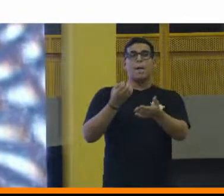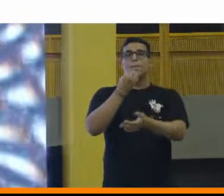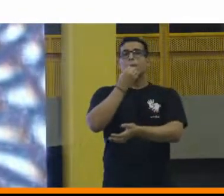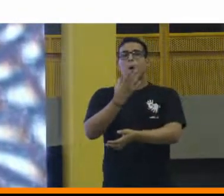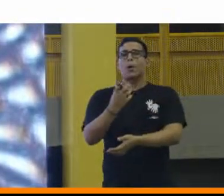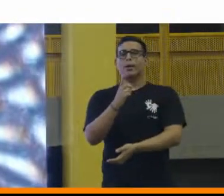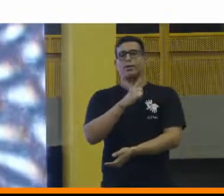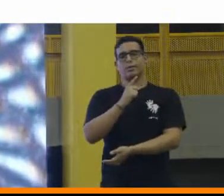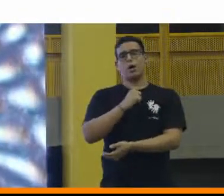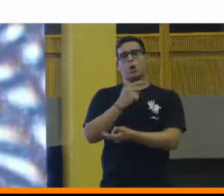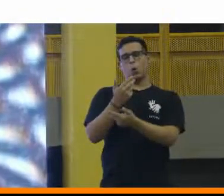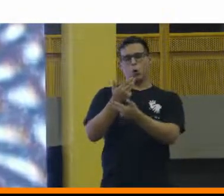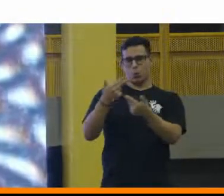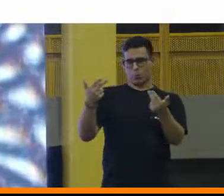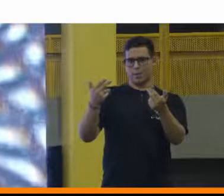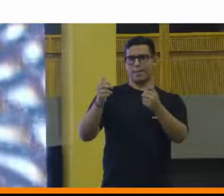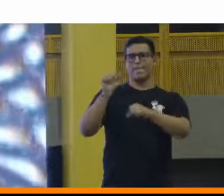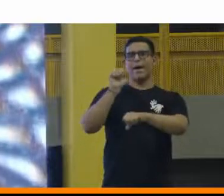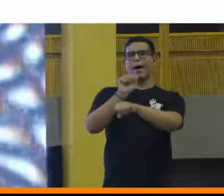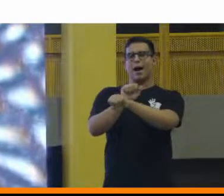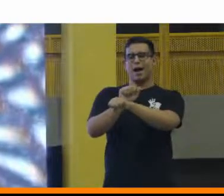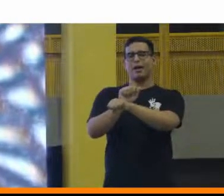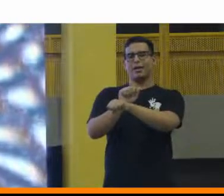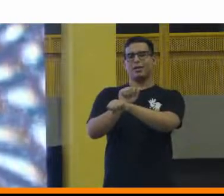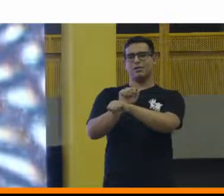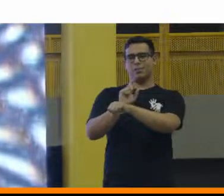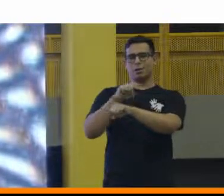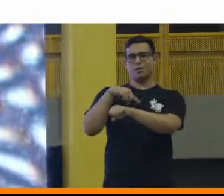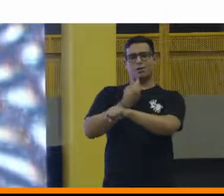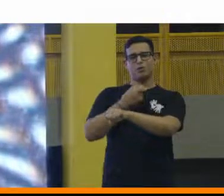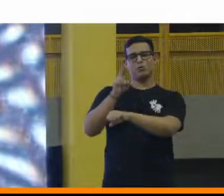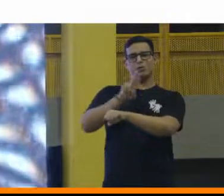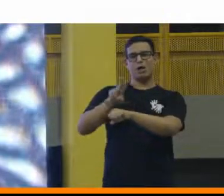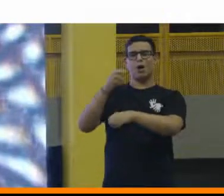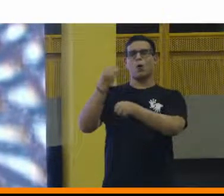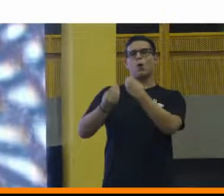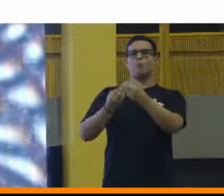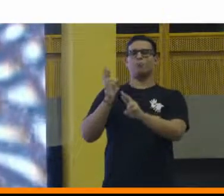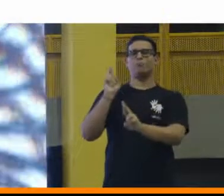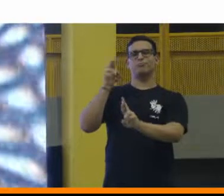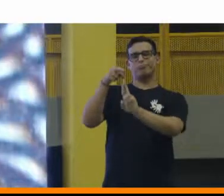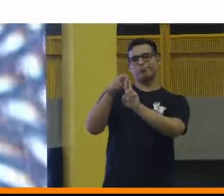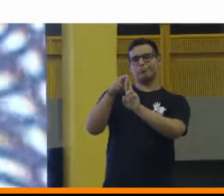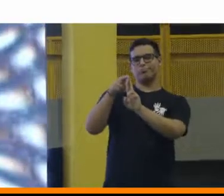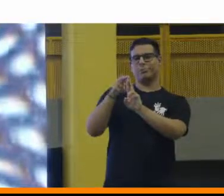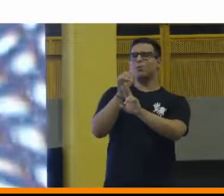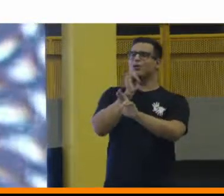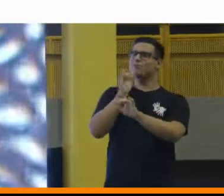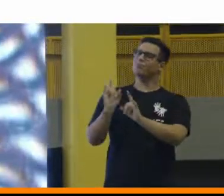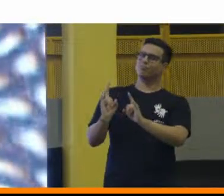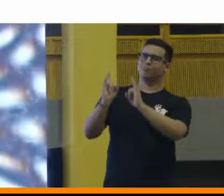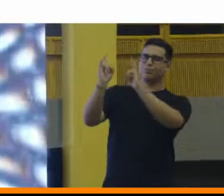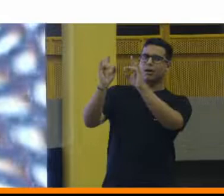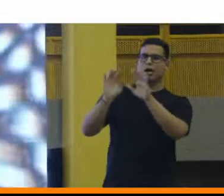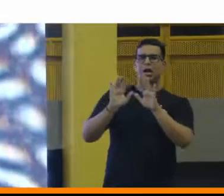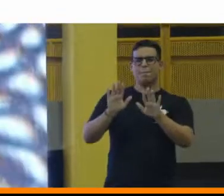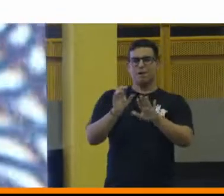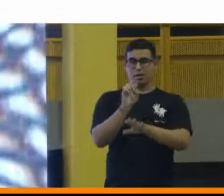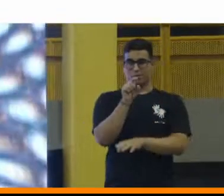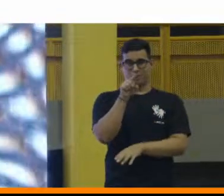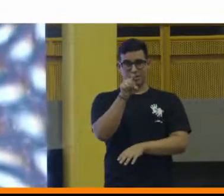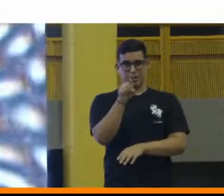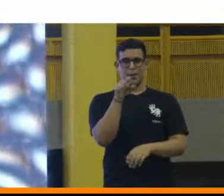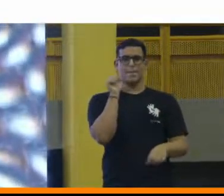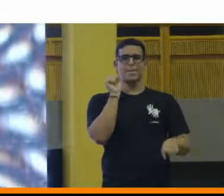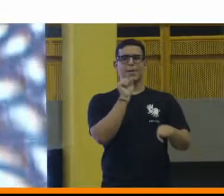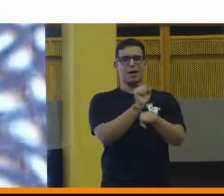possa tomar essas coisas paradas como nosso referencial. Mas você não está parado.